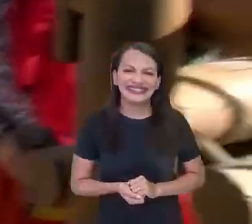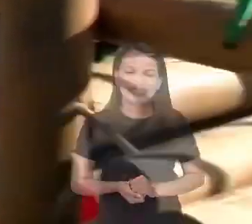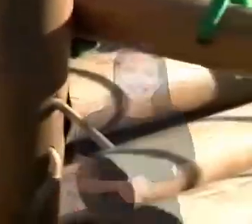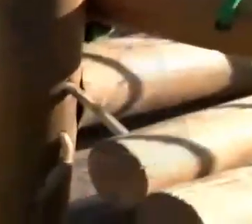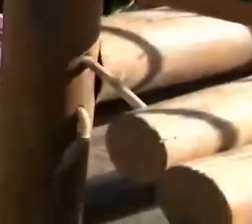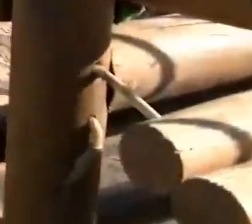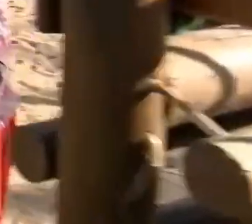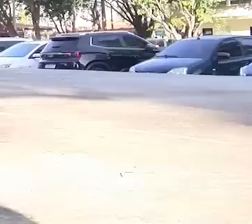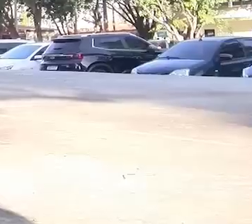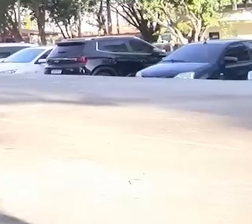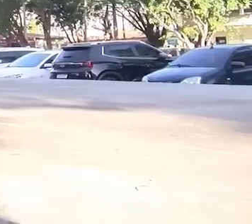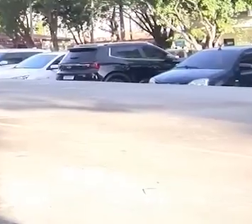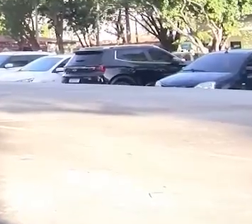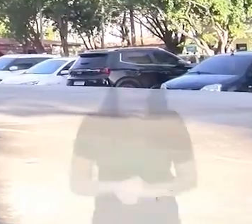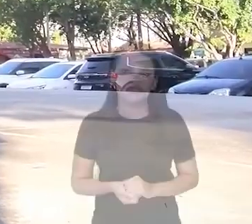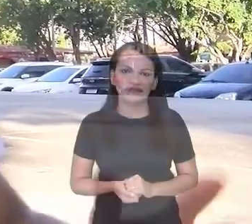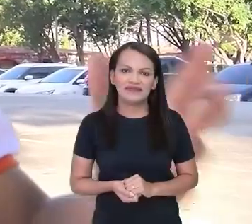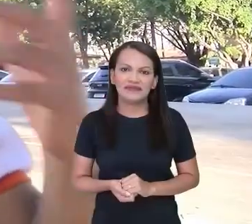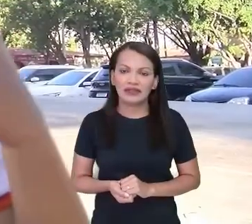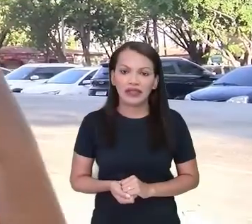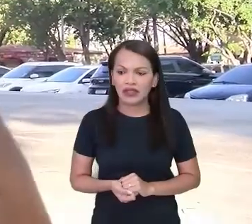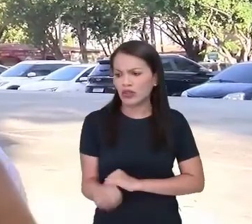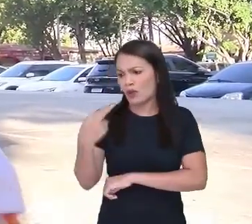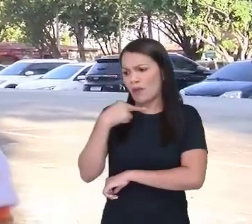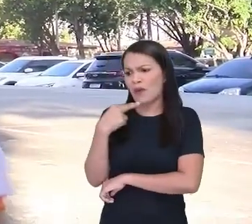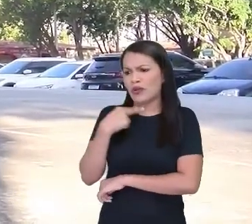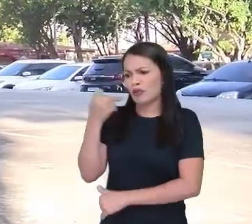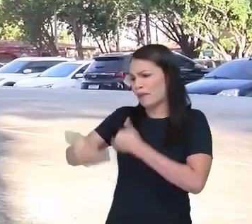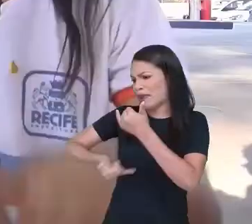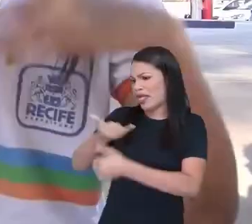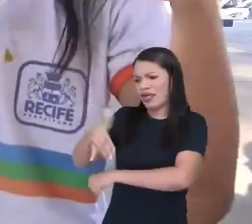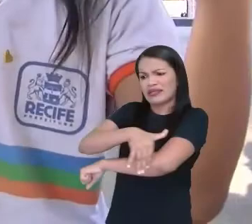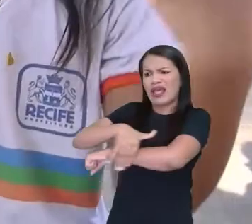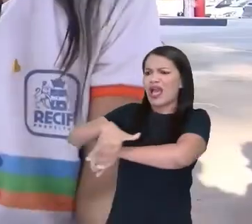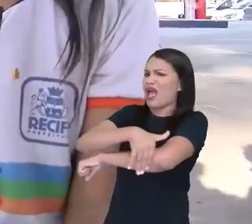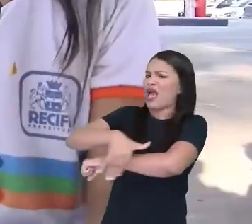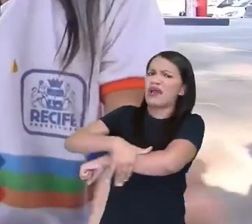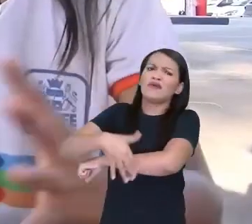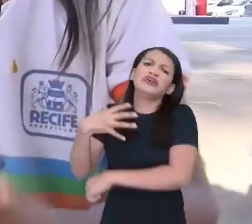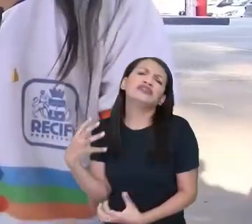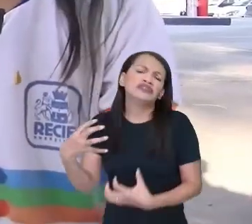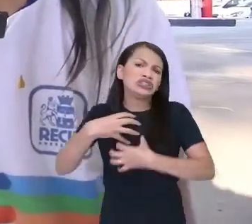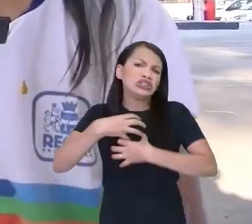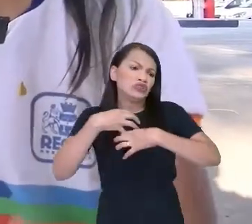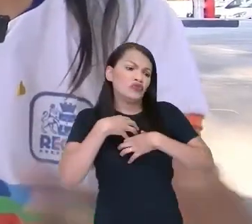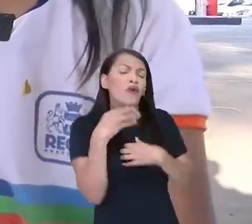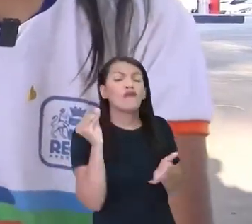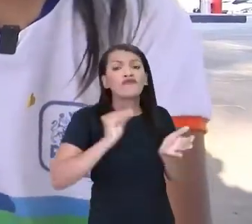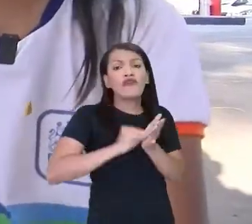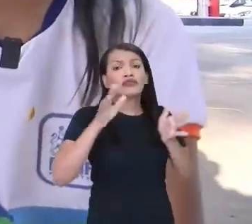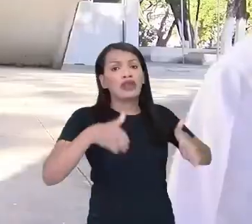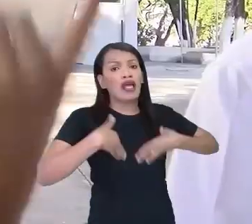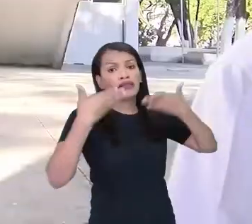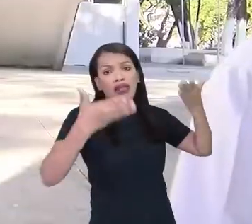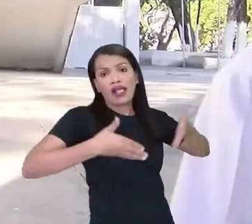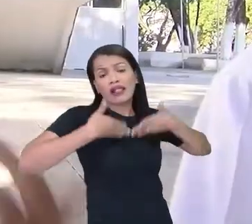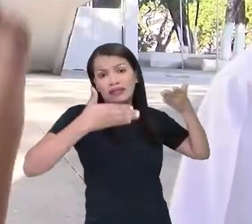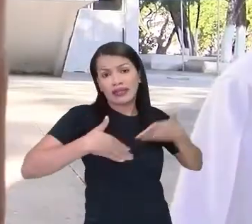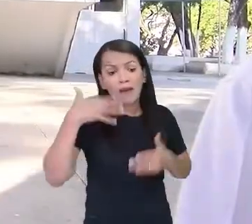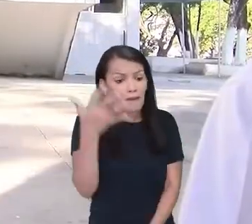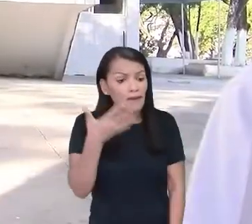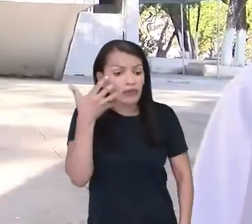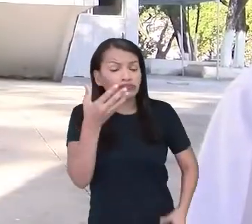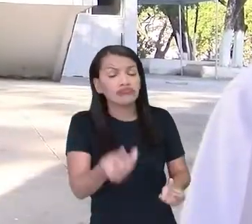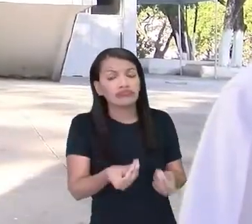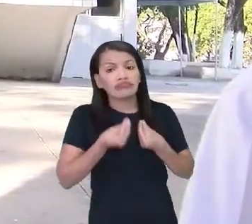Peguei! Não podemos mais brincar nas ruas. Eu sinto falta da alegria que a música me trazia. Já sei, vou